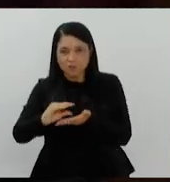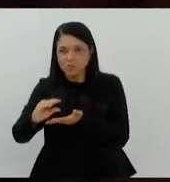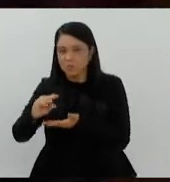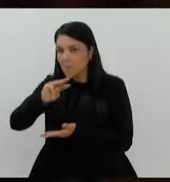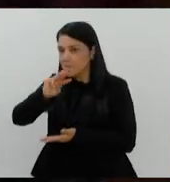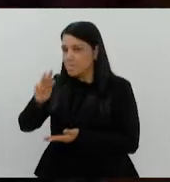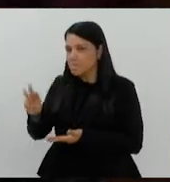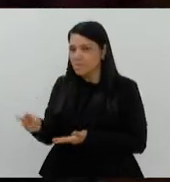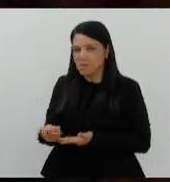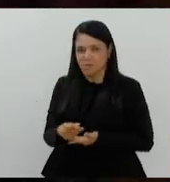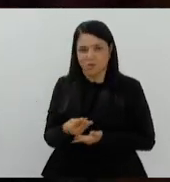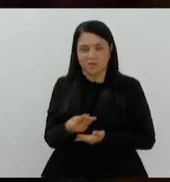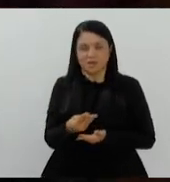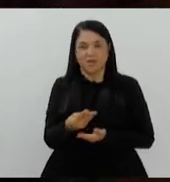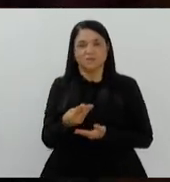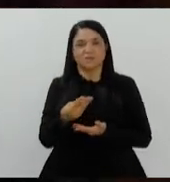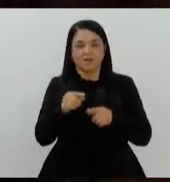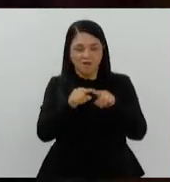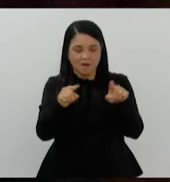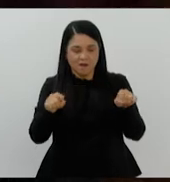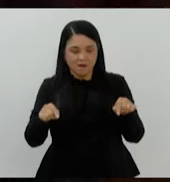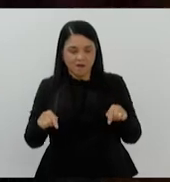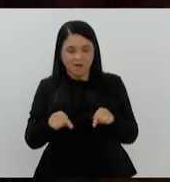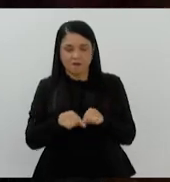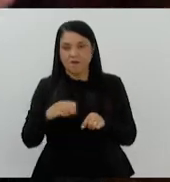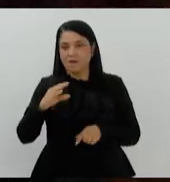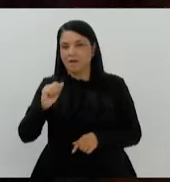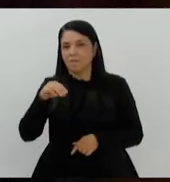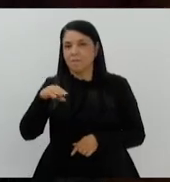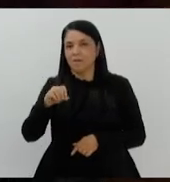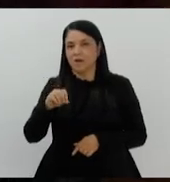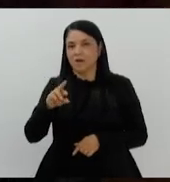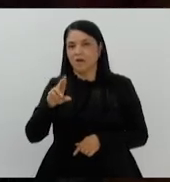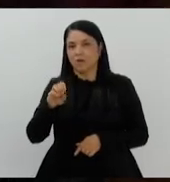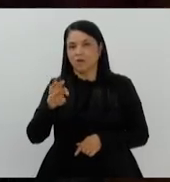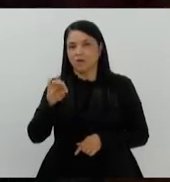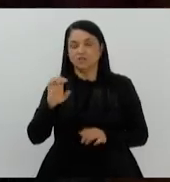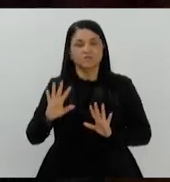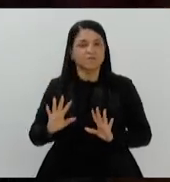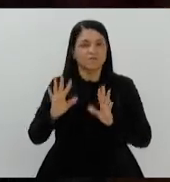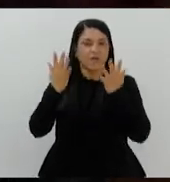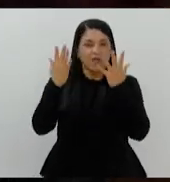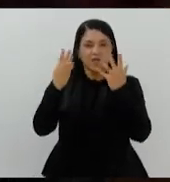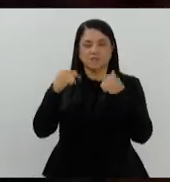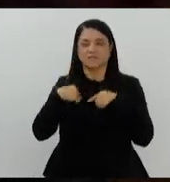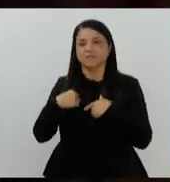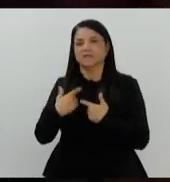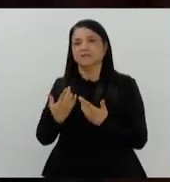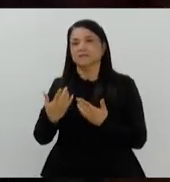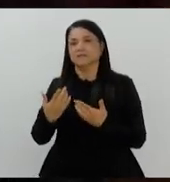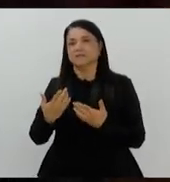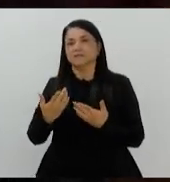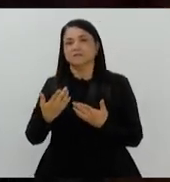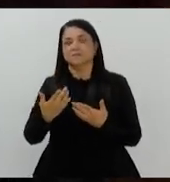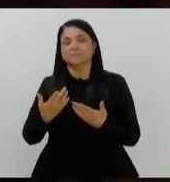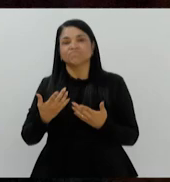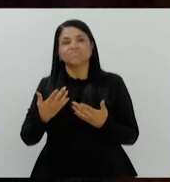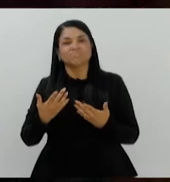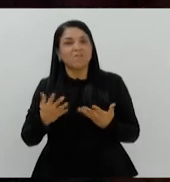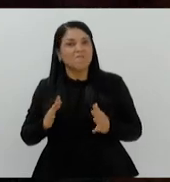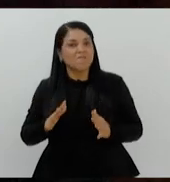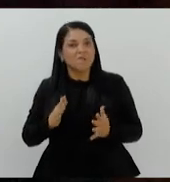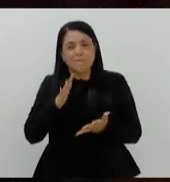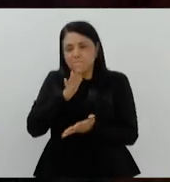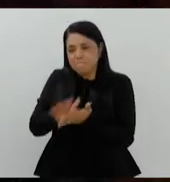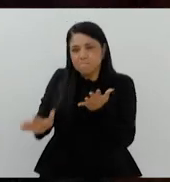com camarote na Sapucaí, pagelâncias de almoço, festas, uma verdadeira farra